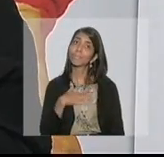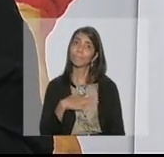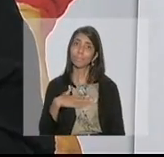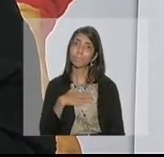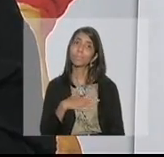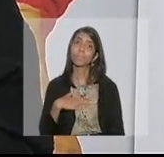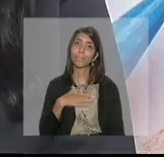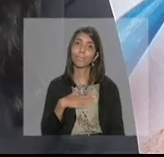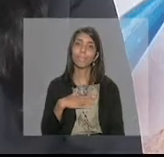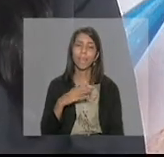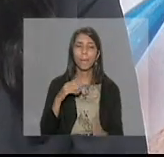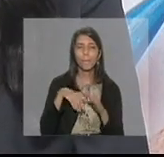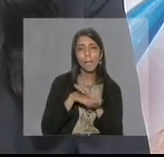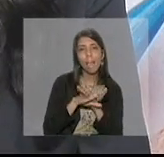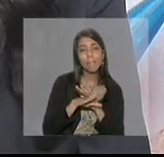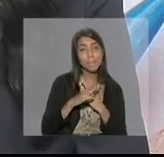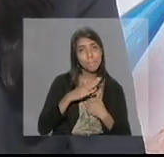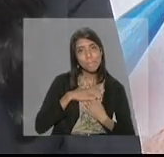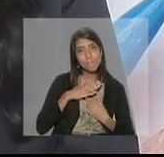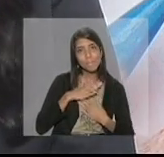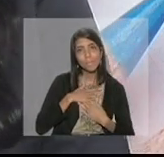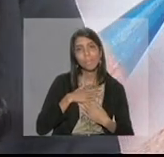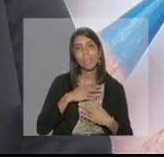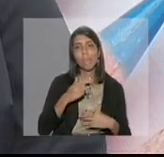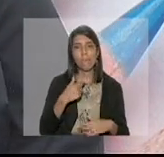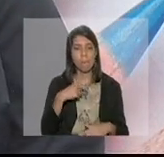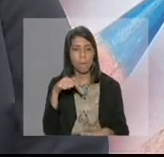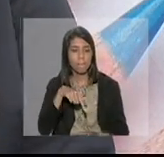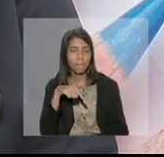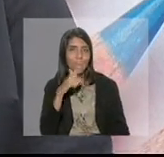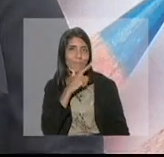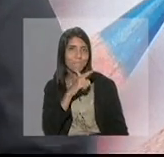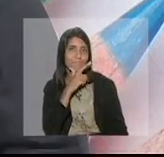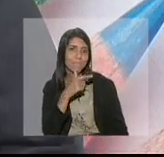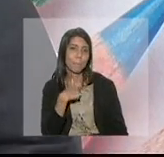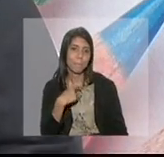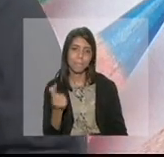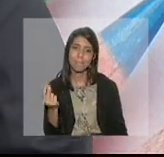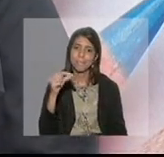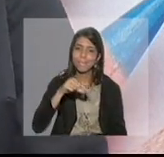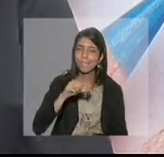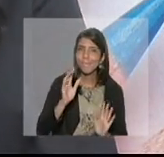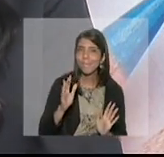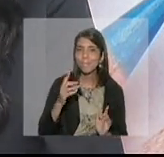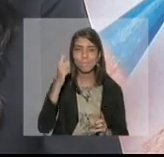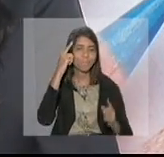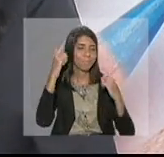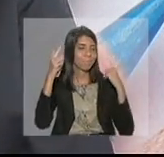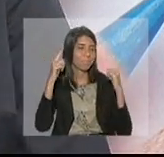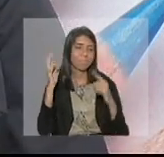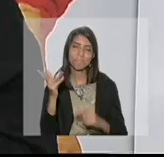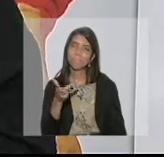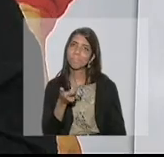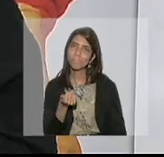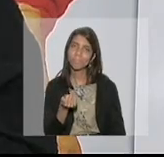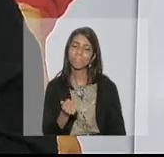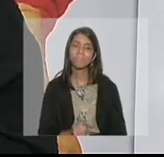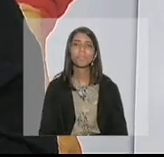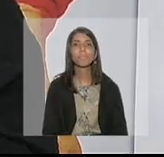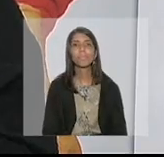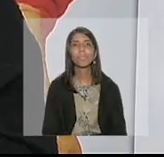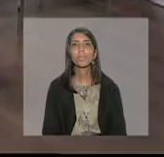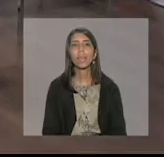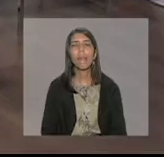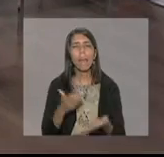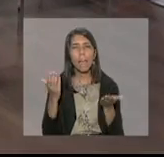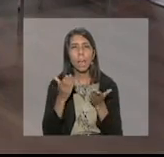prazeroso. Que é também o guardadinho para mim, que é aqui que eu fertilizo, aqui estão as minhas sementes. As minhas Maravilhoso ideias, isso. né? Maravilhoso. É